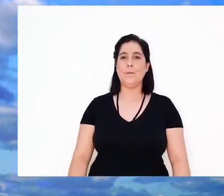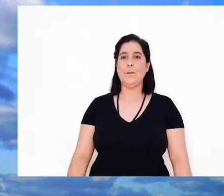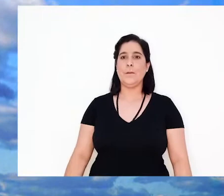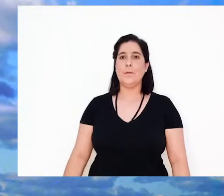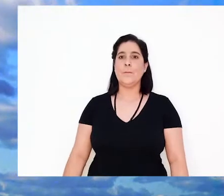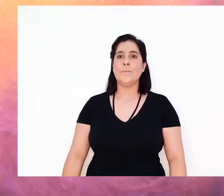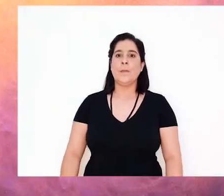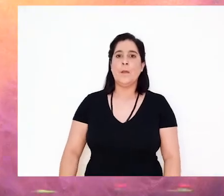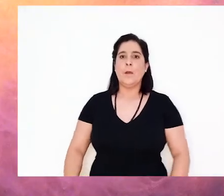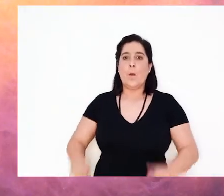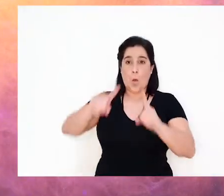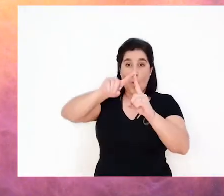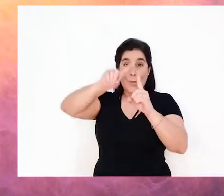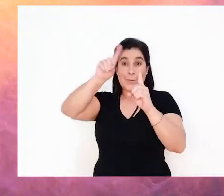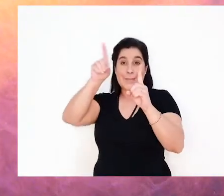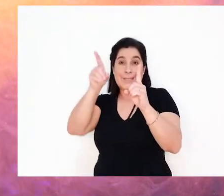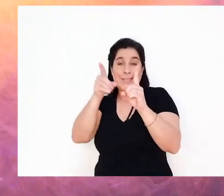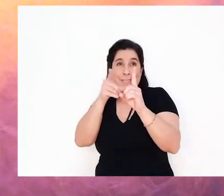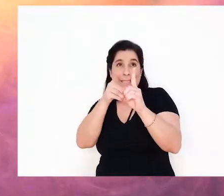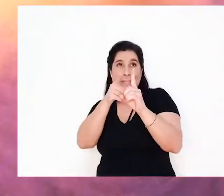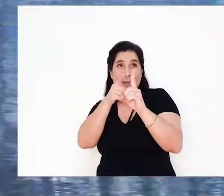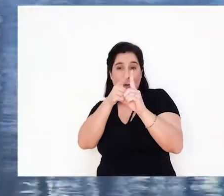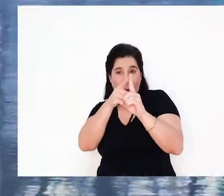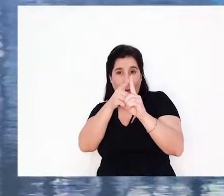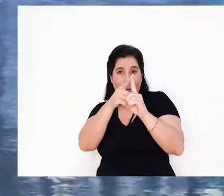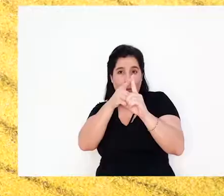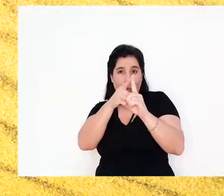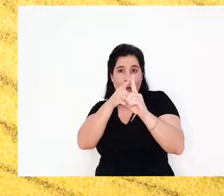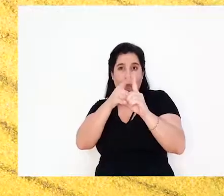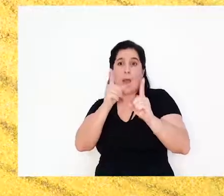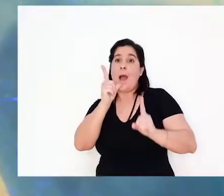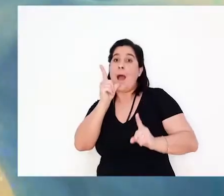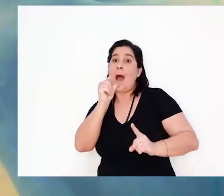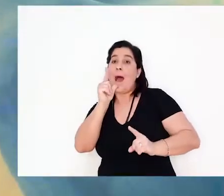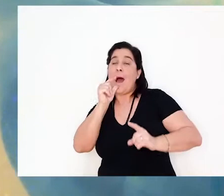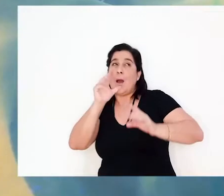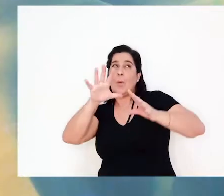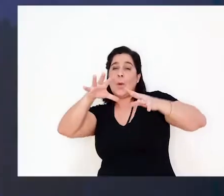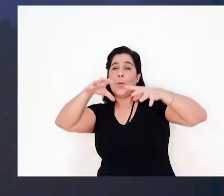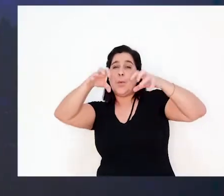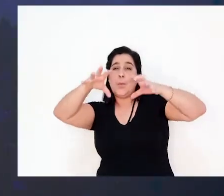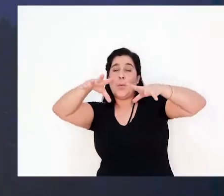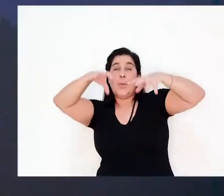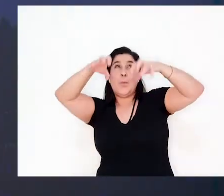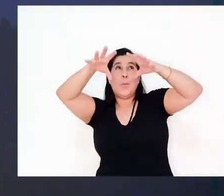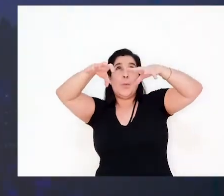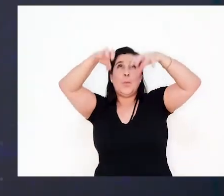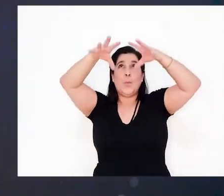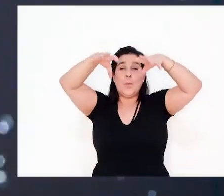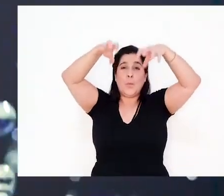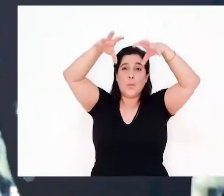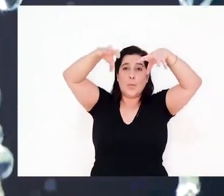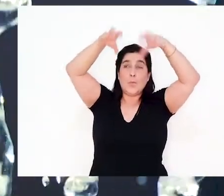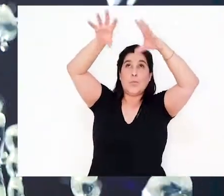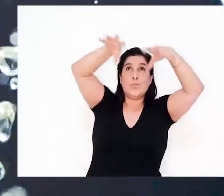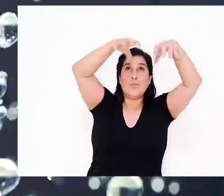Uma hora, as gotículas de água tão pequenas se unem lá no céu. Há uma poeirinha que vem do deserto ou sobe da floresta. Como